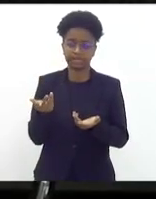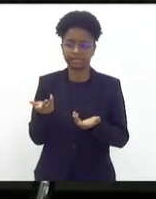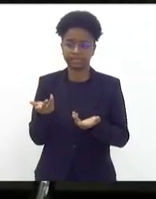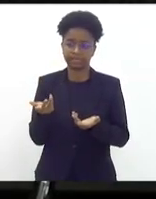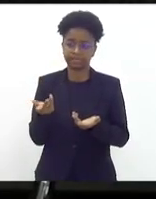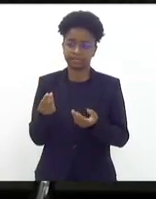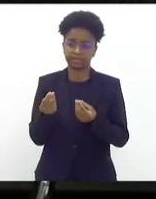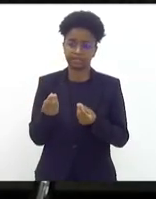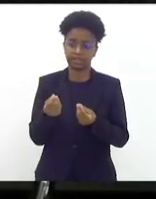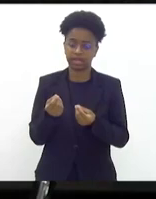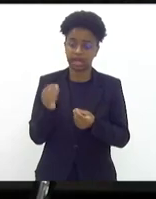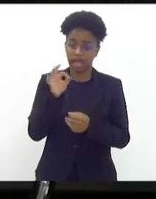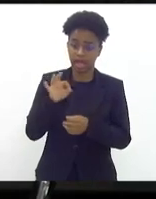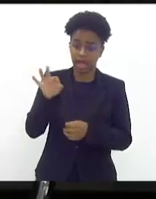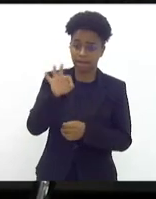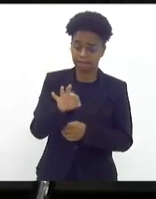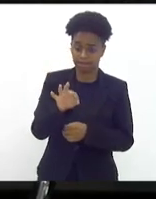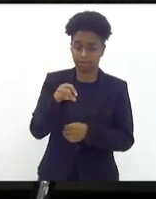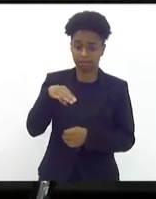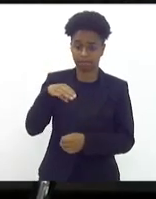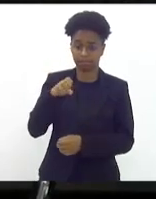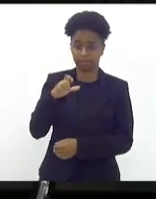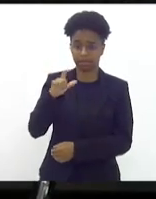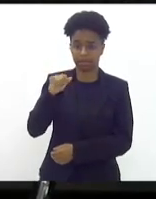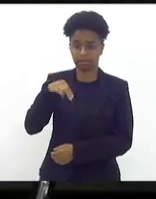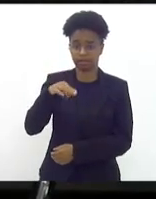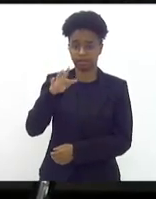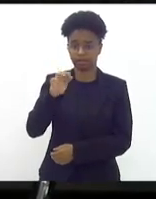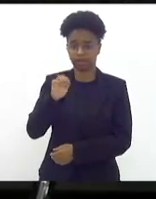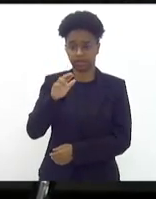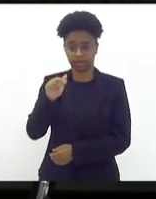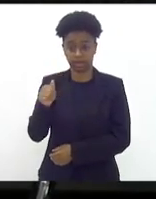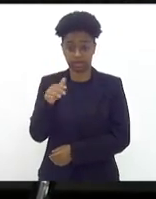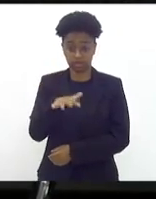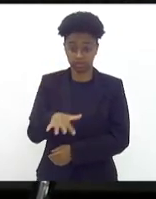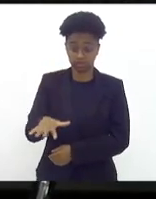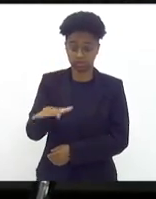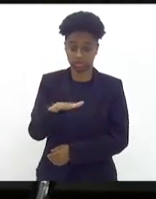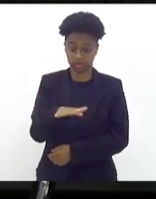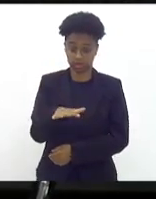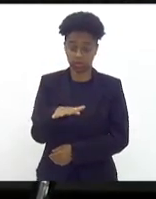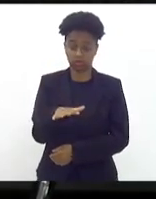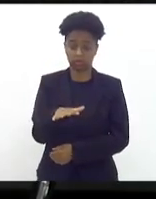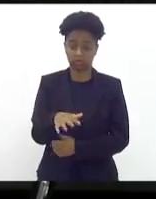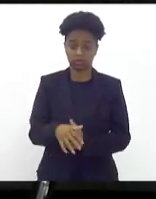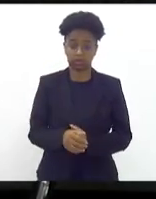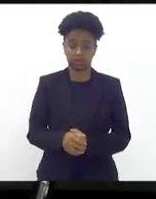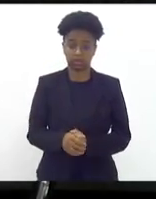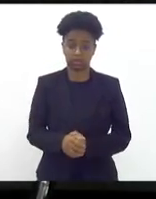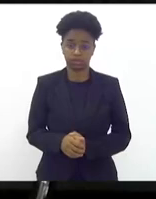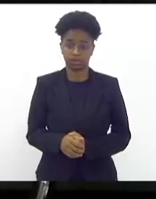a abelha melífera, de uma maneira geral, ela vai